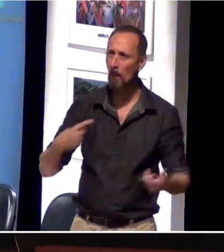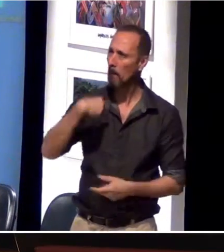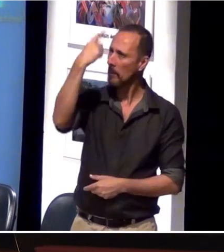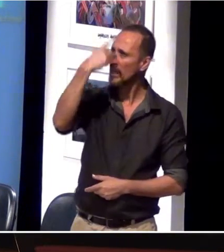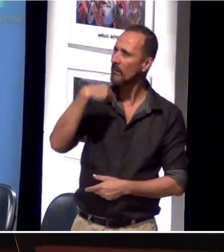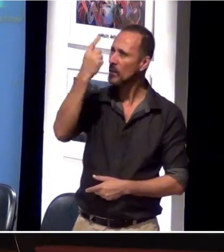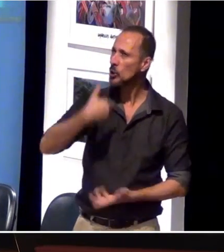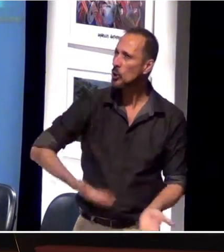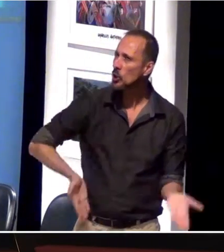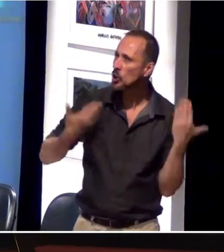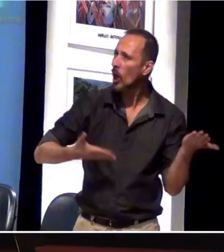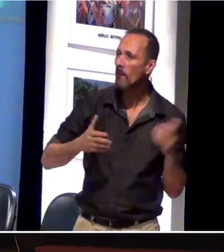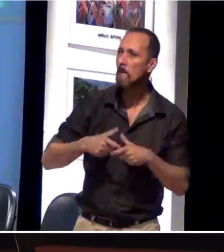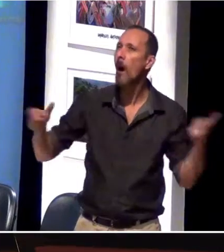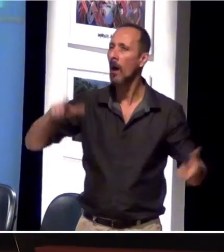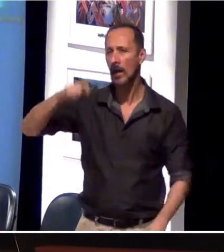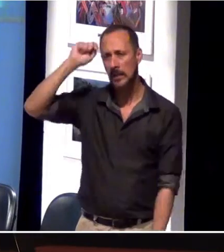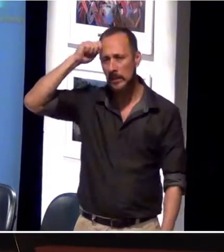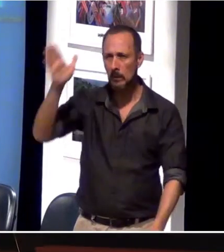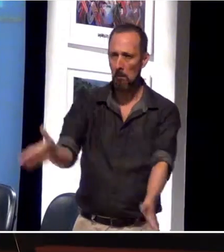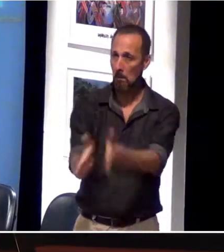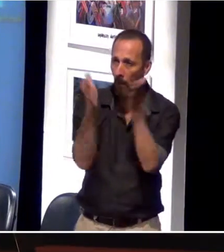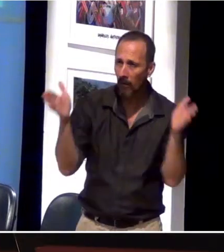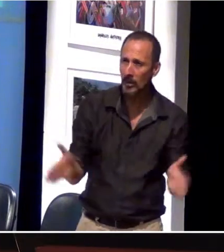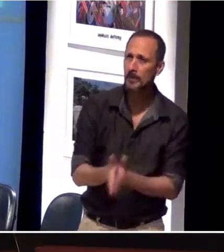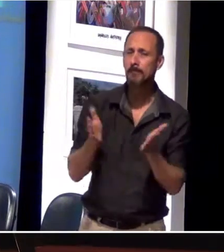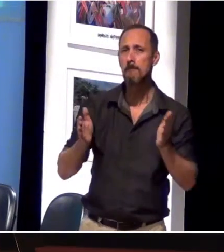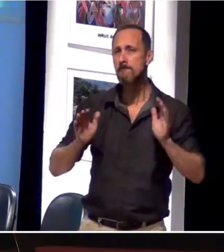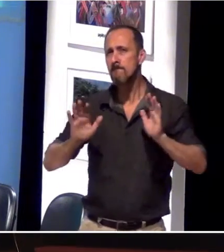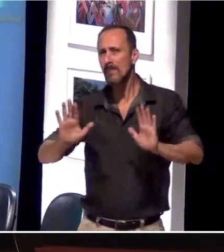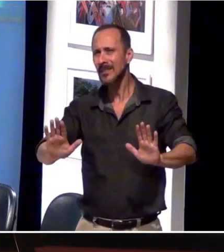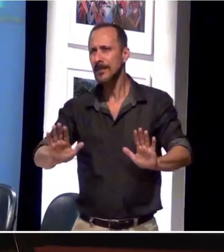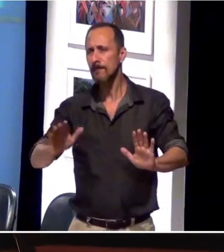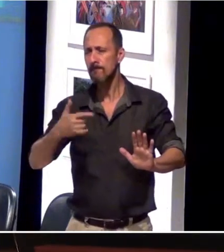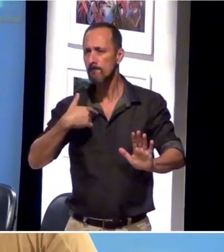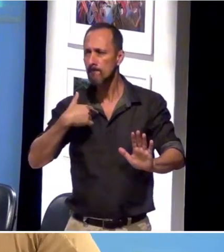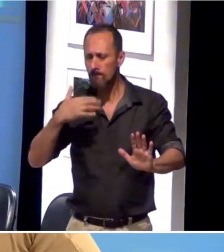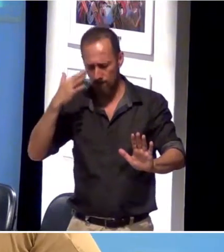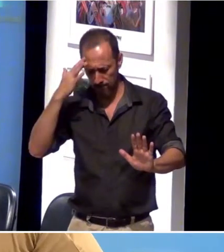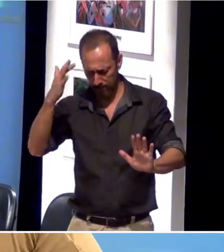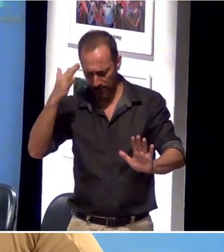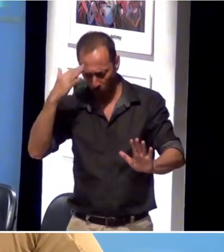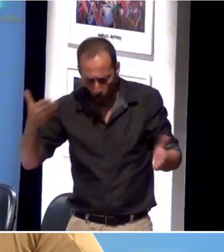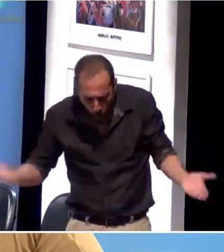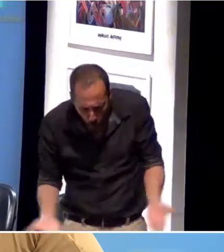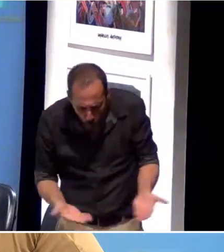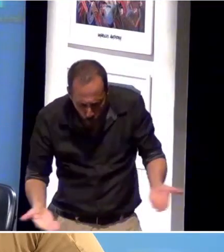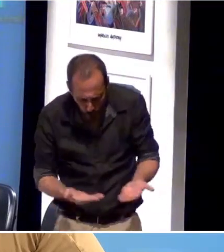de adolescente que são negros e pobres. Mas eu acho que, assim, até para a gente pensar